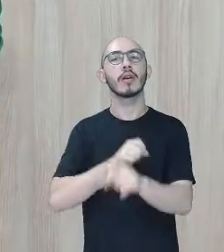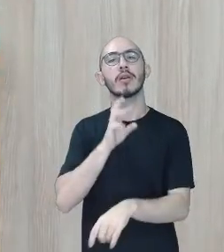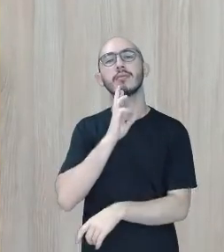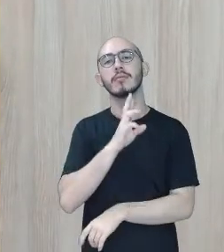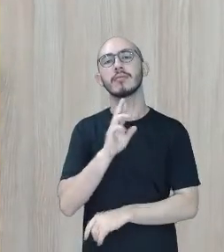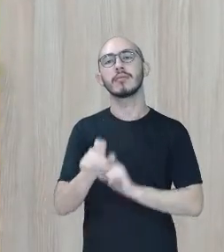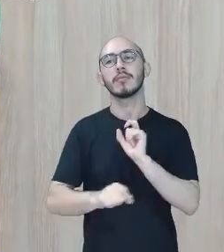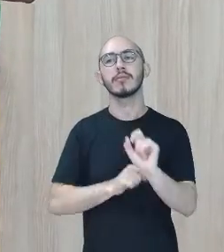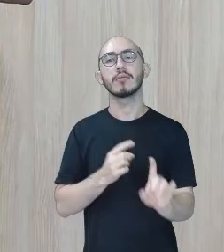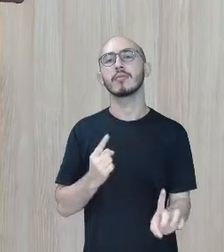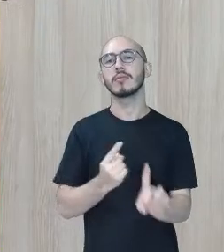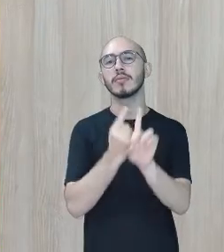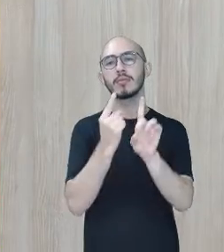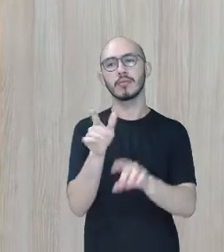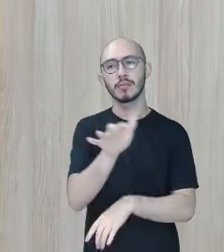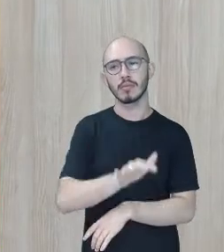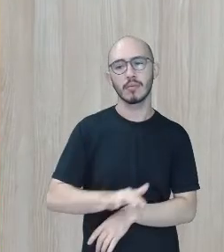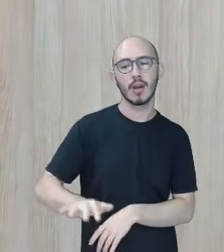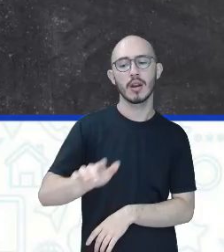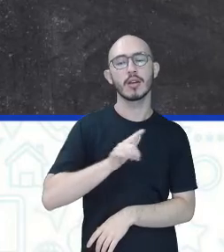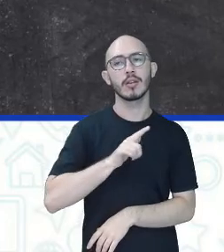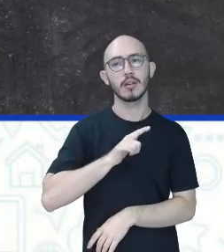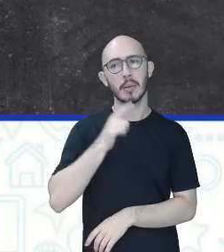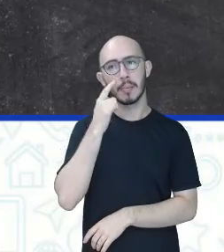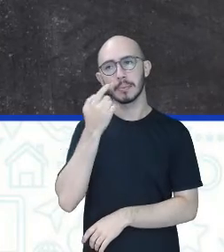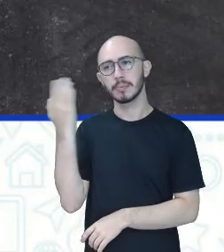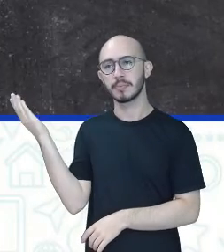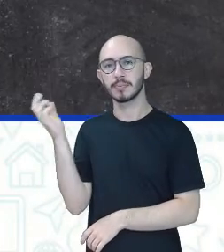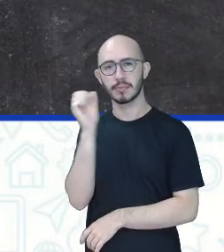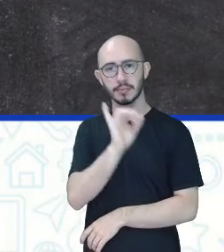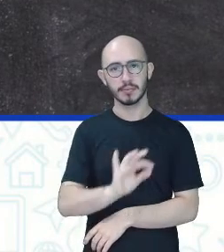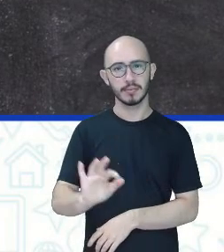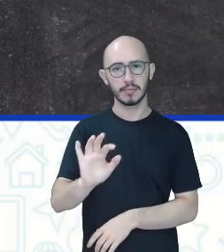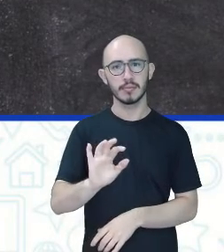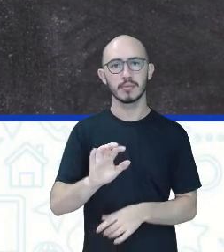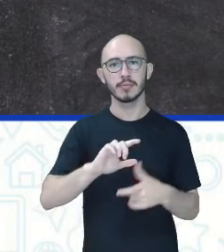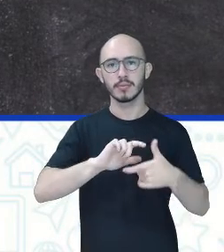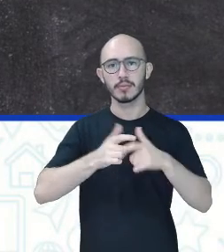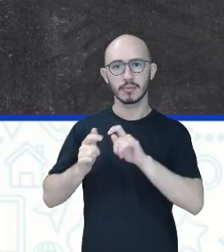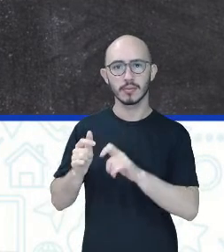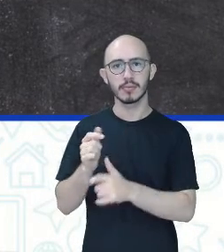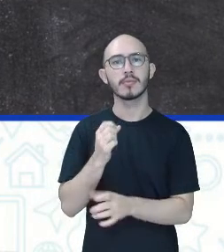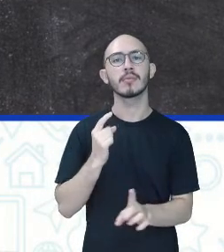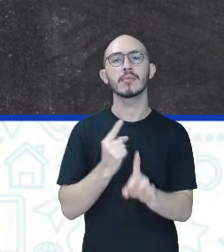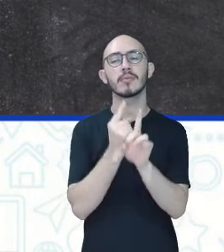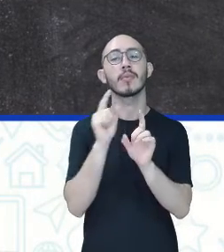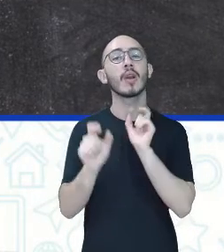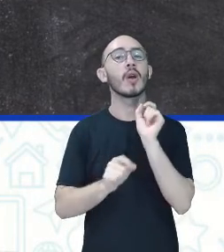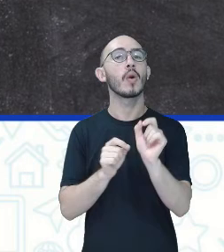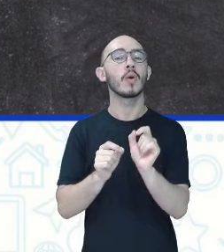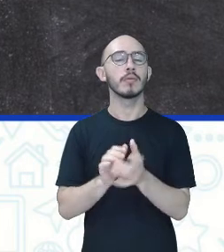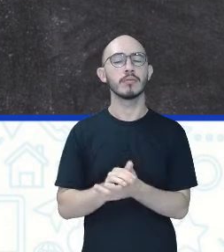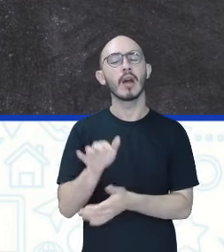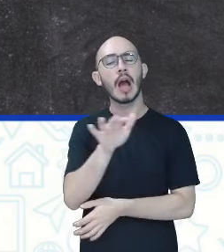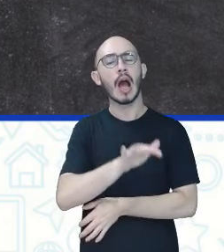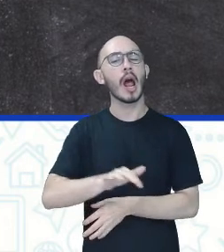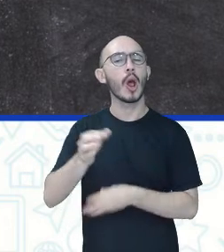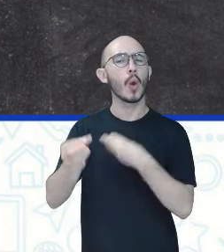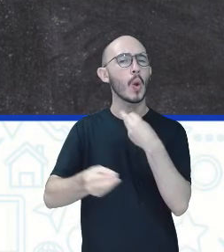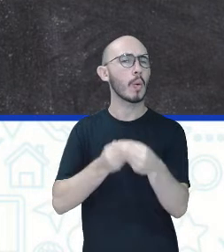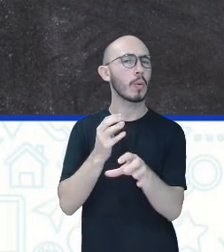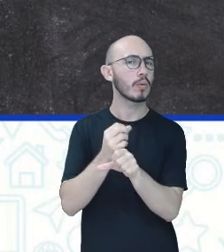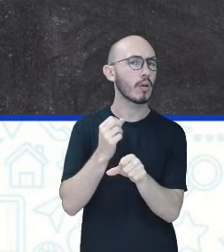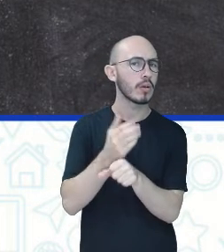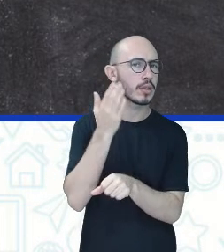a área, certo? Dessa figurazinha aí, beleza? Para a gente encontrar essa área, a gente